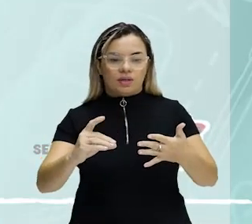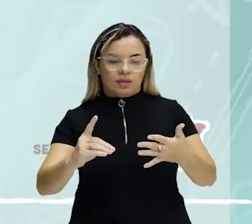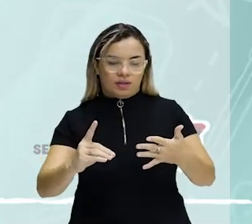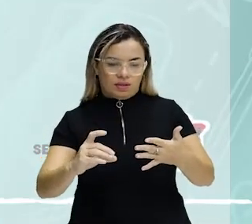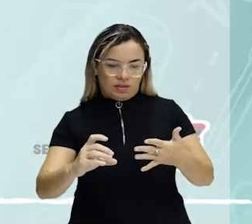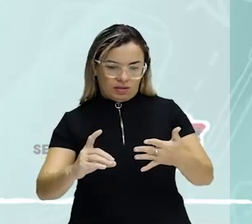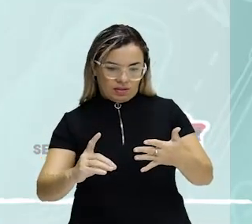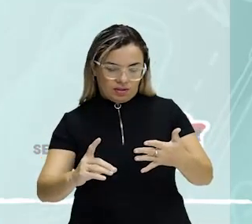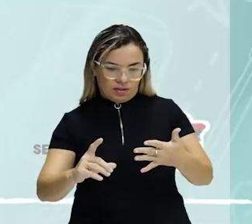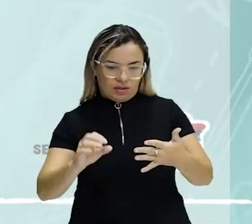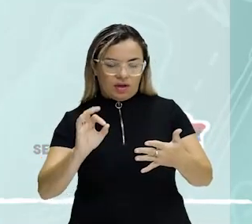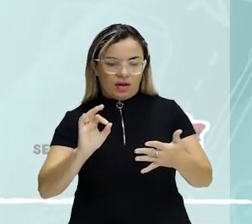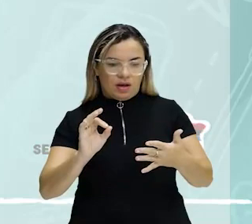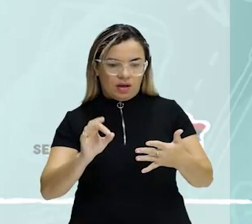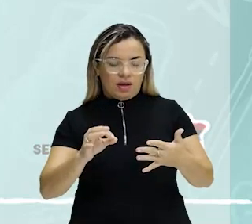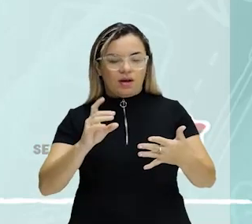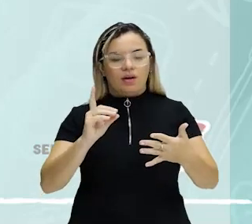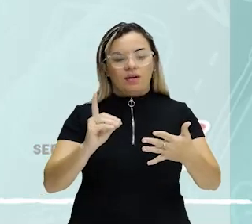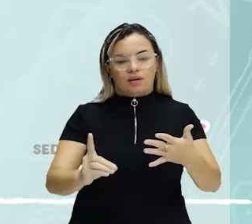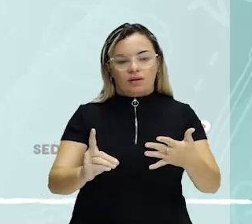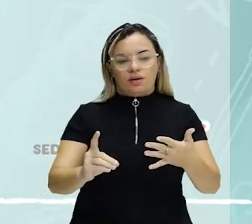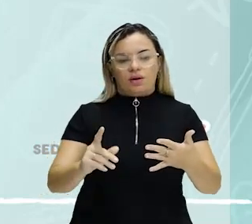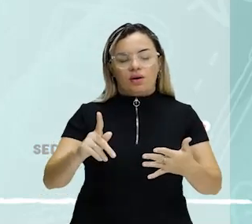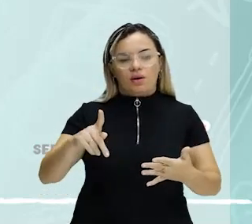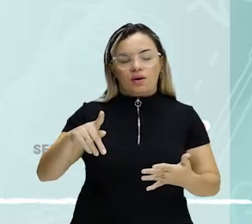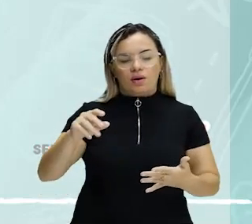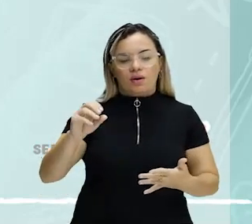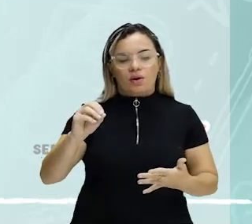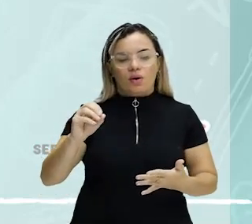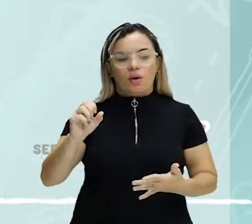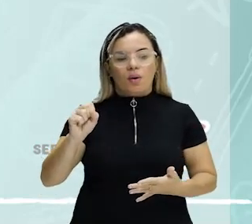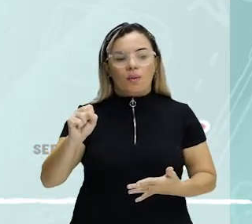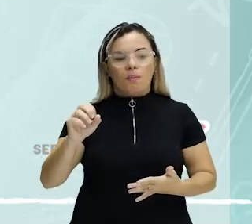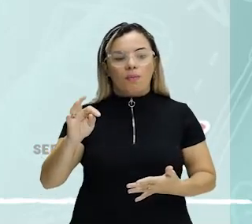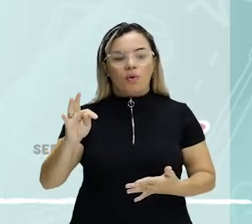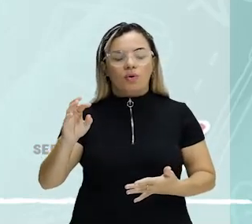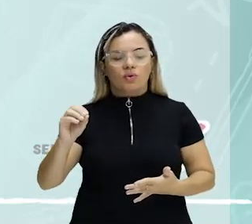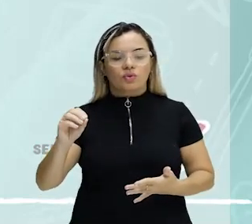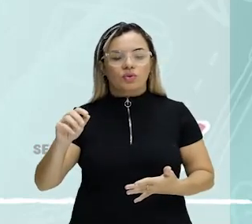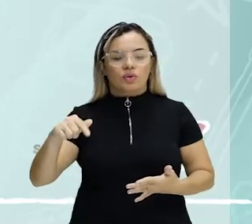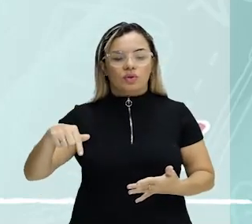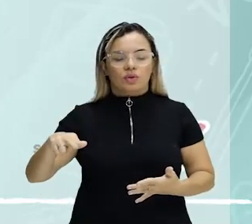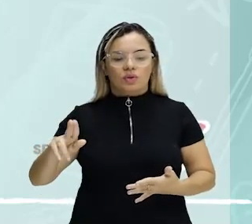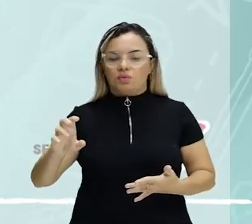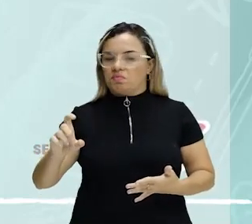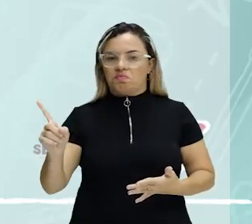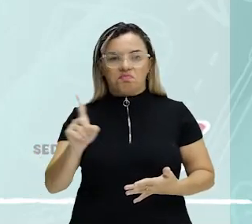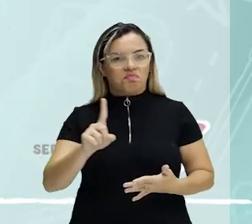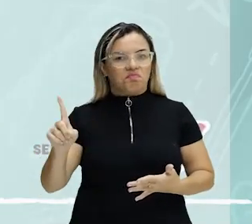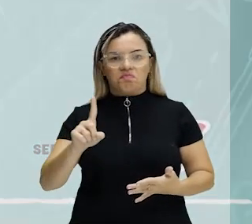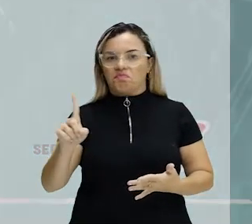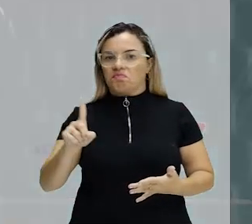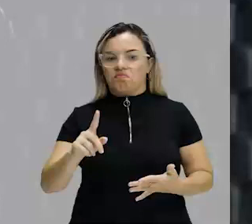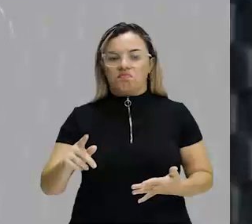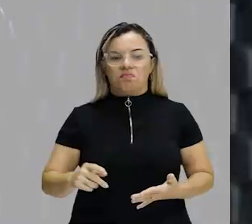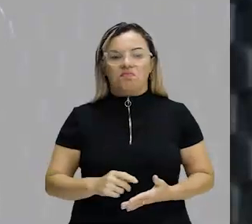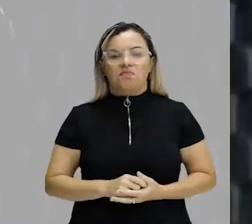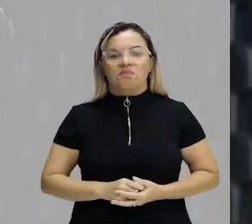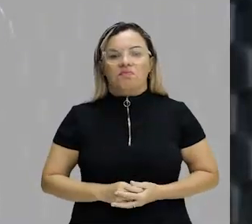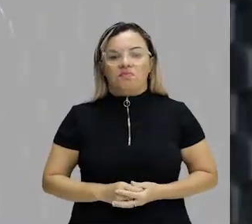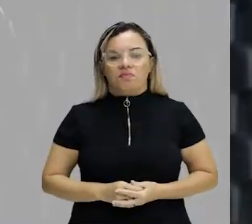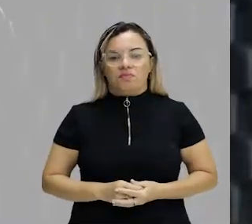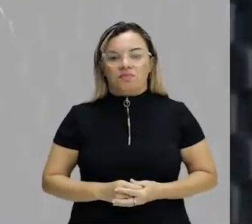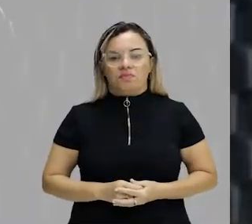fosse eu, não dá certo. Caso fosse eu, desde que fosse eu, contanto que fosse eu, nessa construção, daria certo.